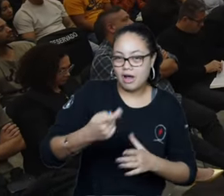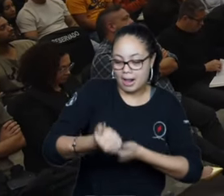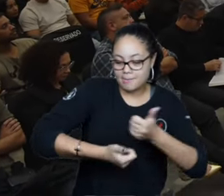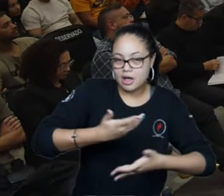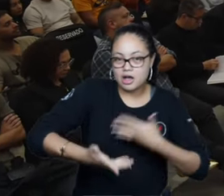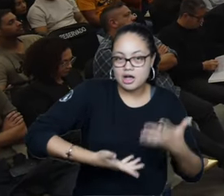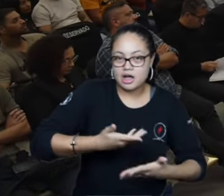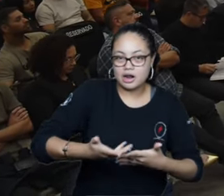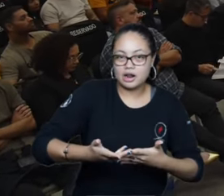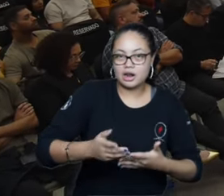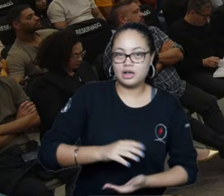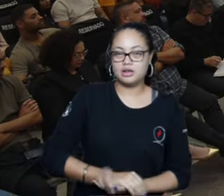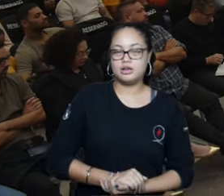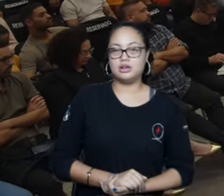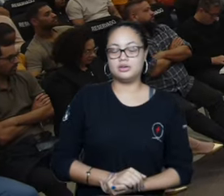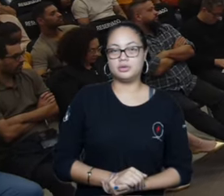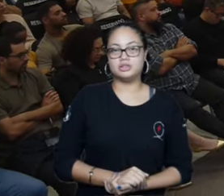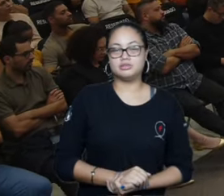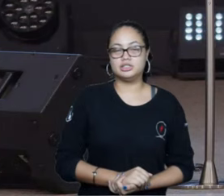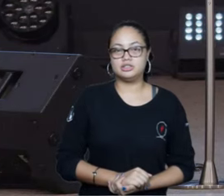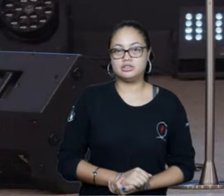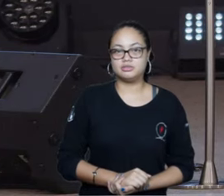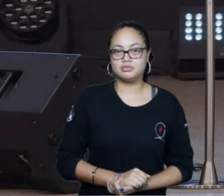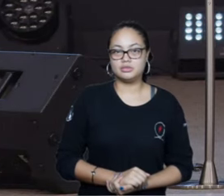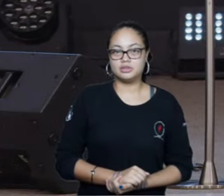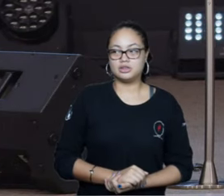o porta-voz do coração